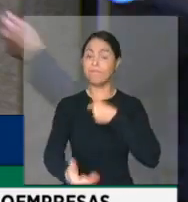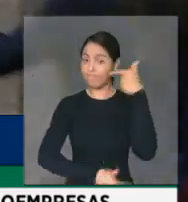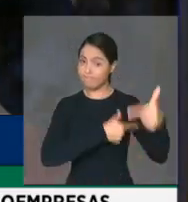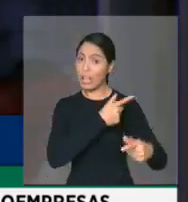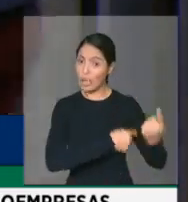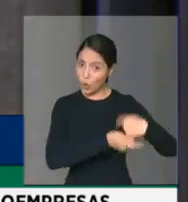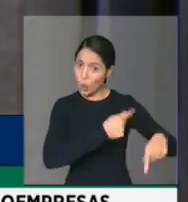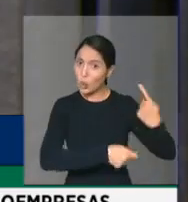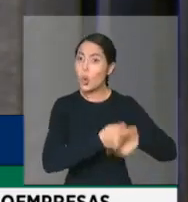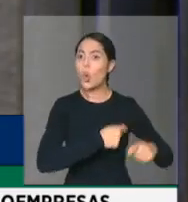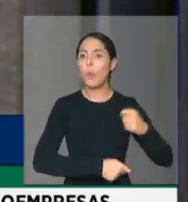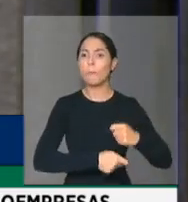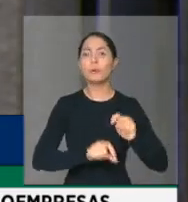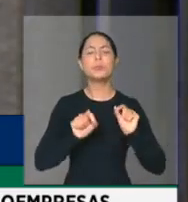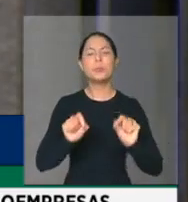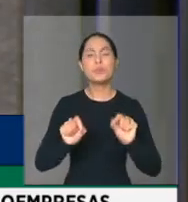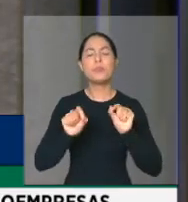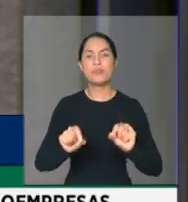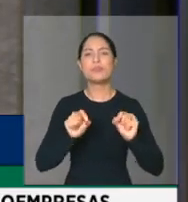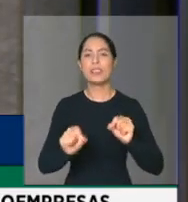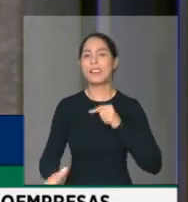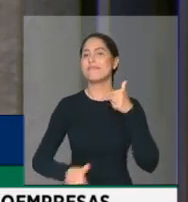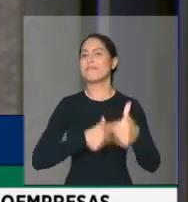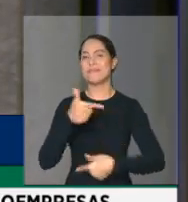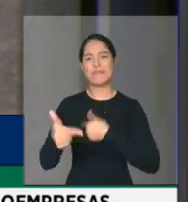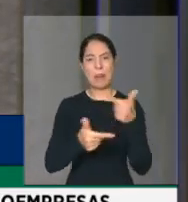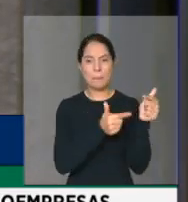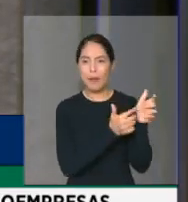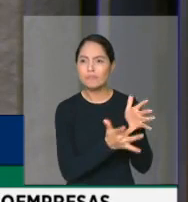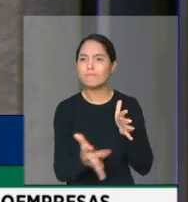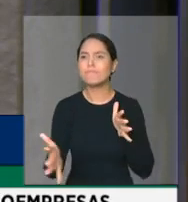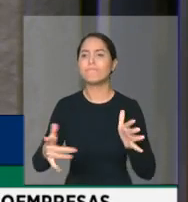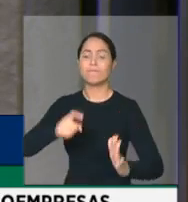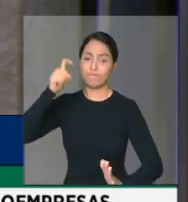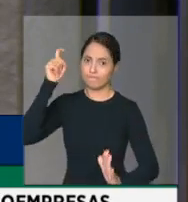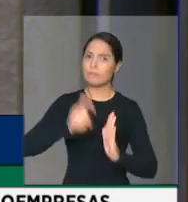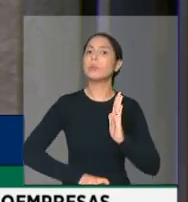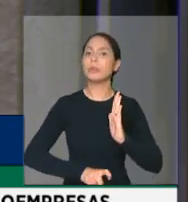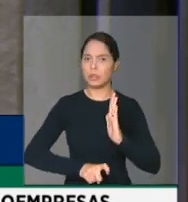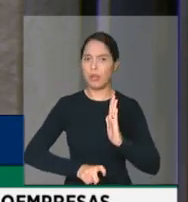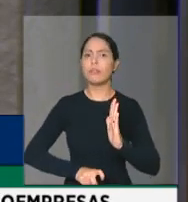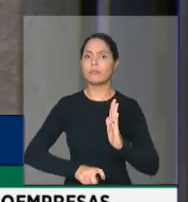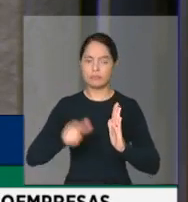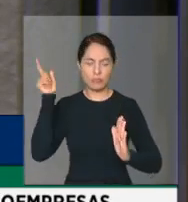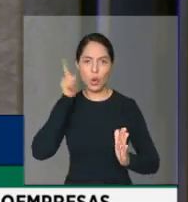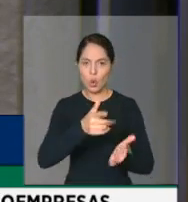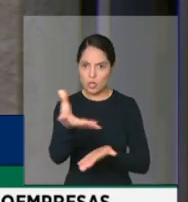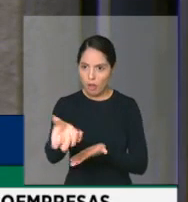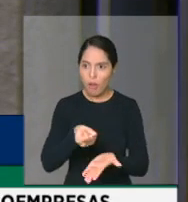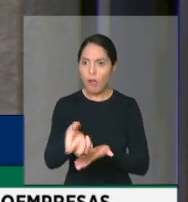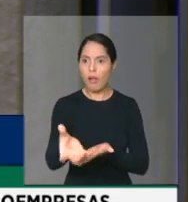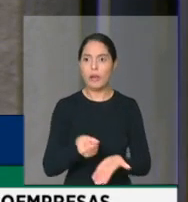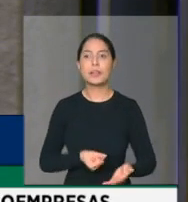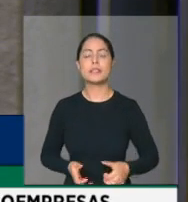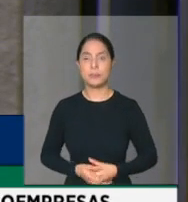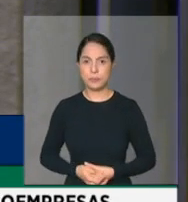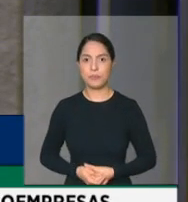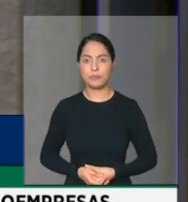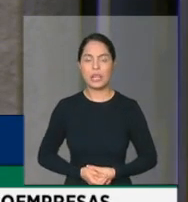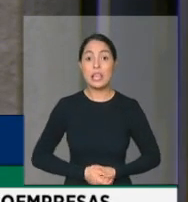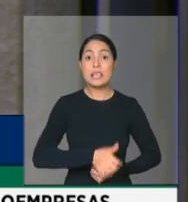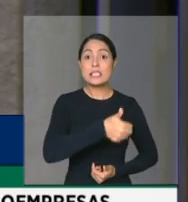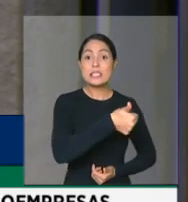também se faz sentir no peso que desempenham na arrecadação tributária, que chegou ao montante de